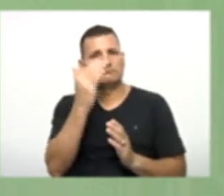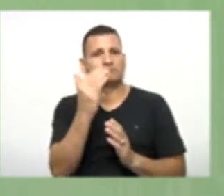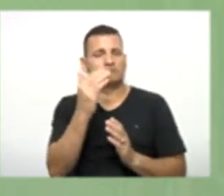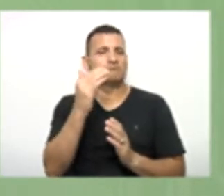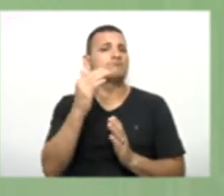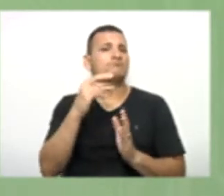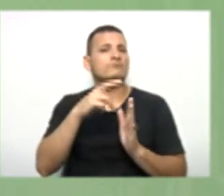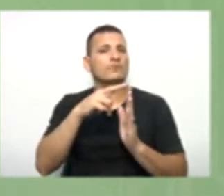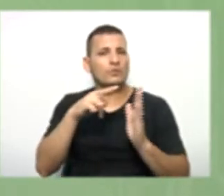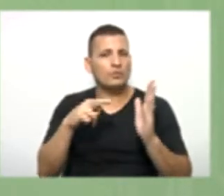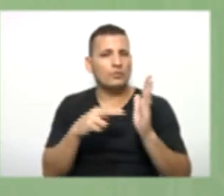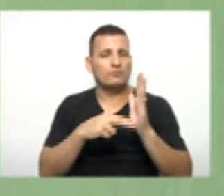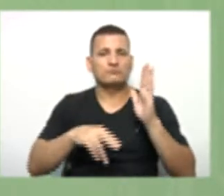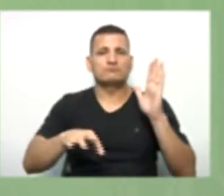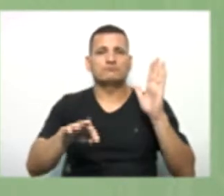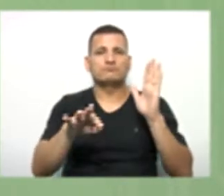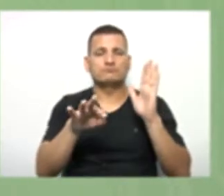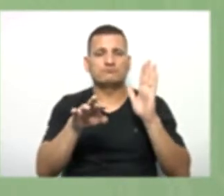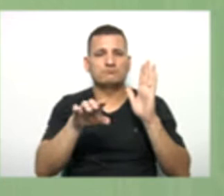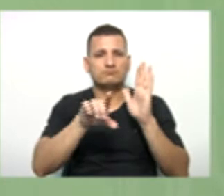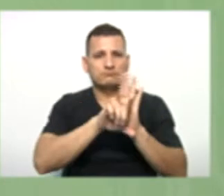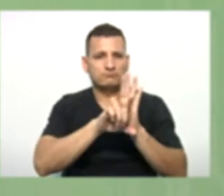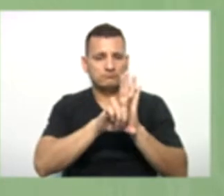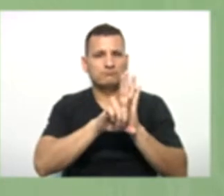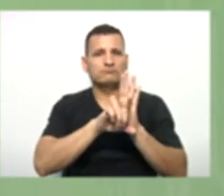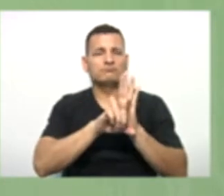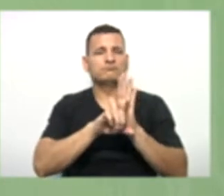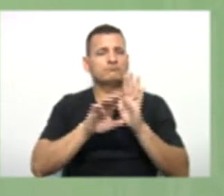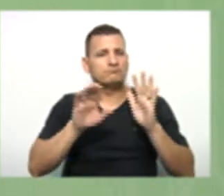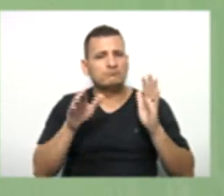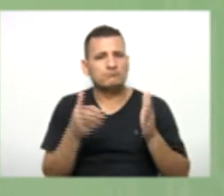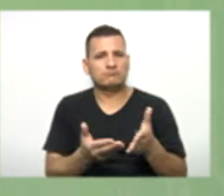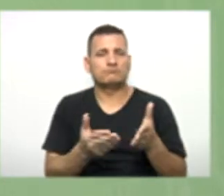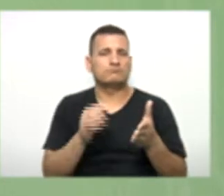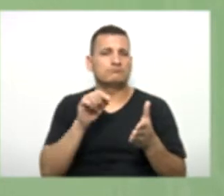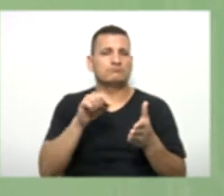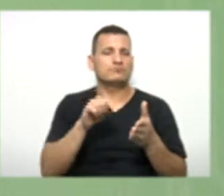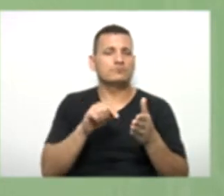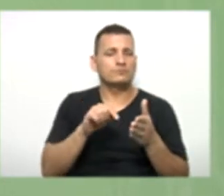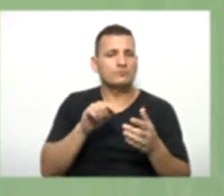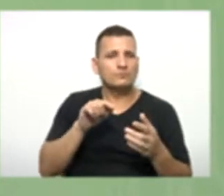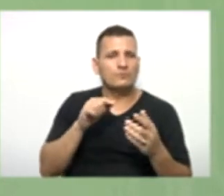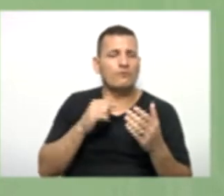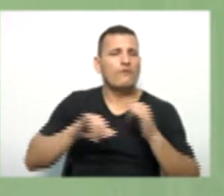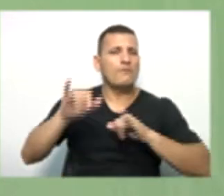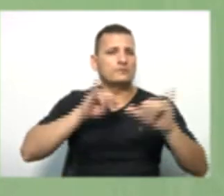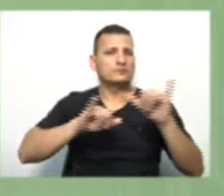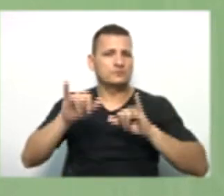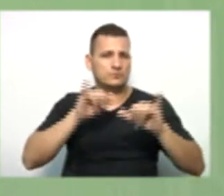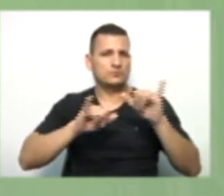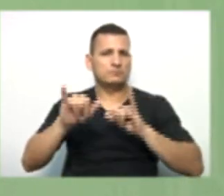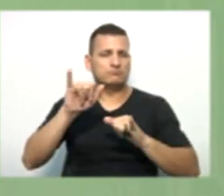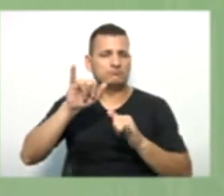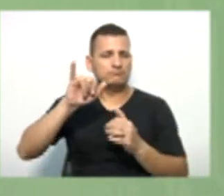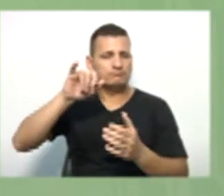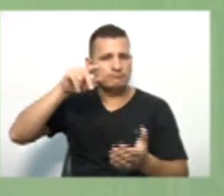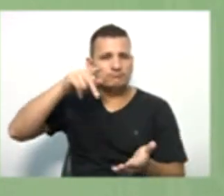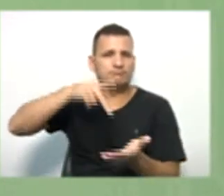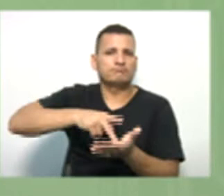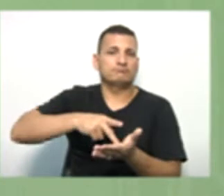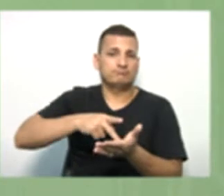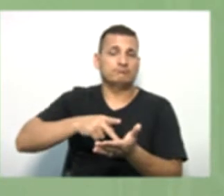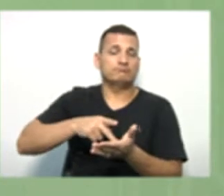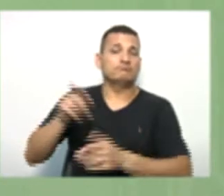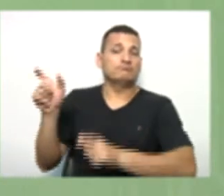legais específicas, buscando, assim, fornecer informações fidedignas para os usuários, ou